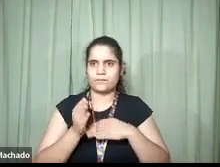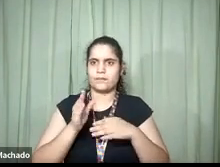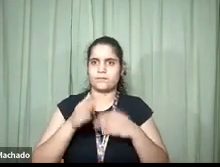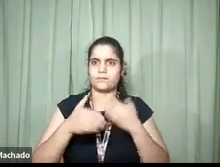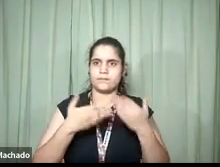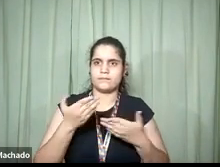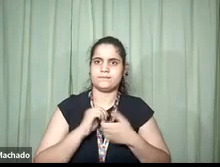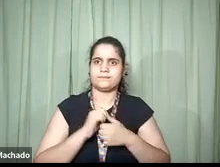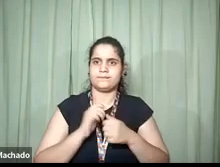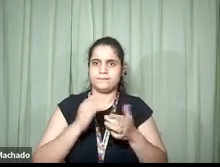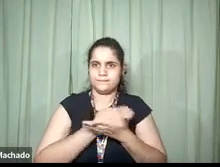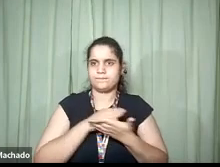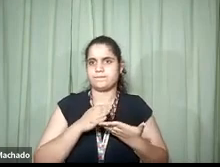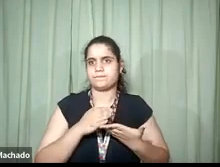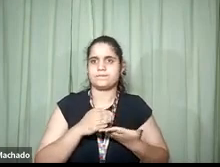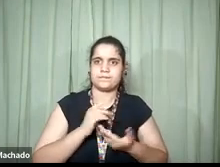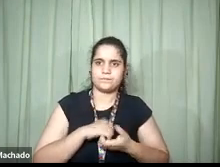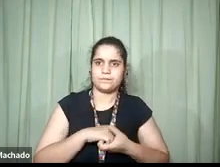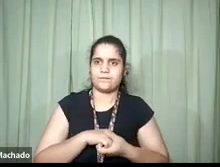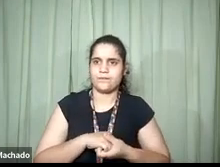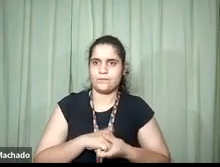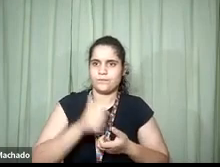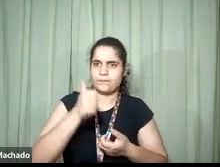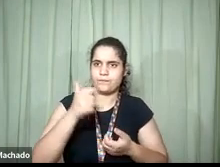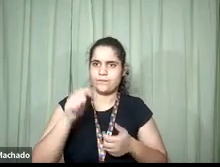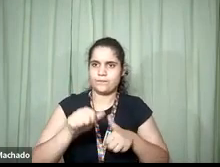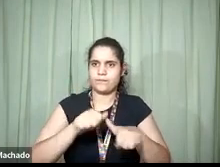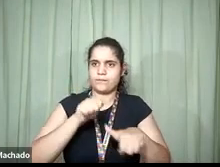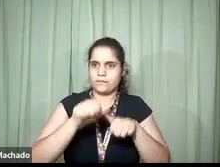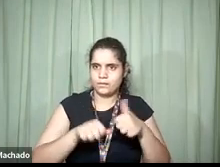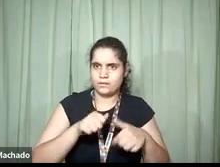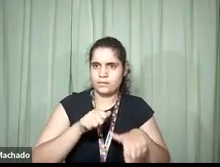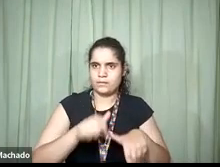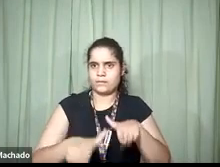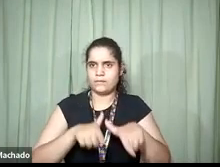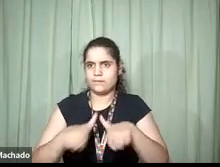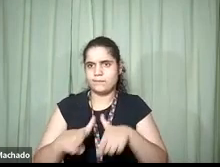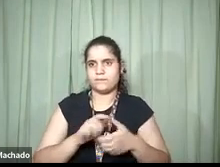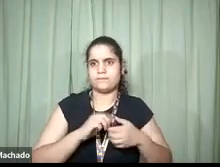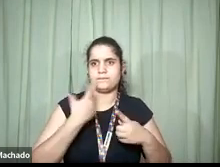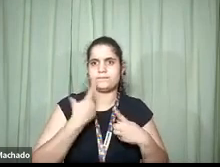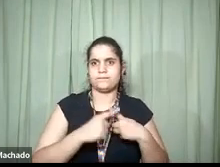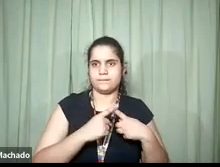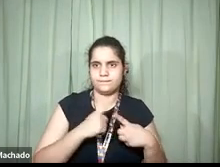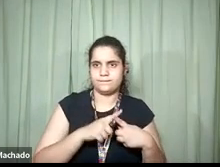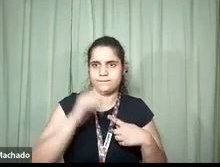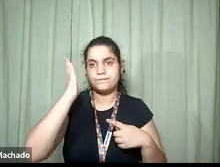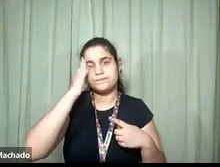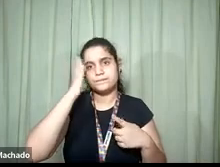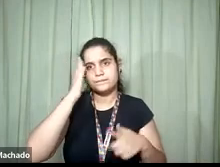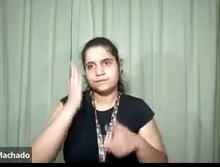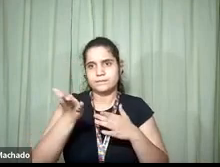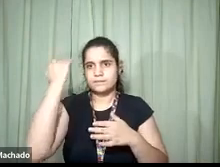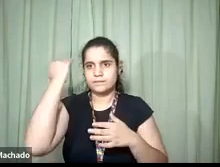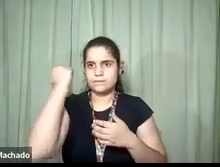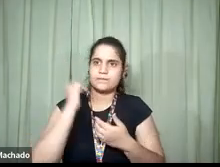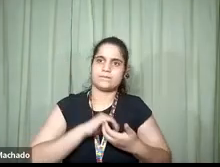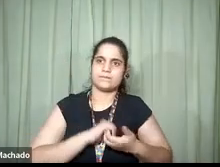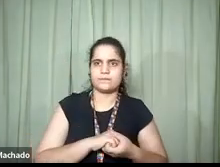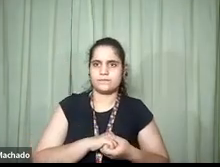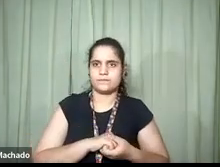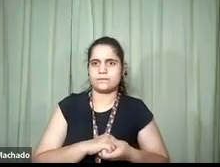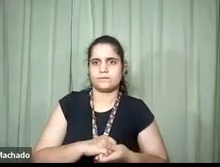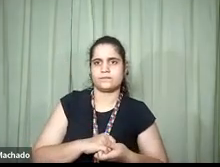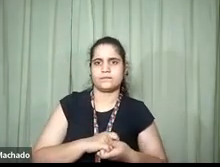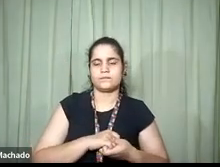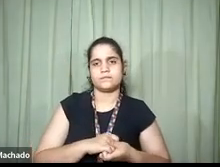para iniciar uma equipe multidisciplinar, porque sabemos que por trás de uma